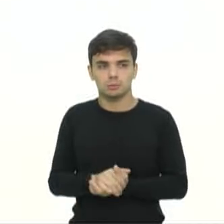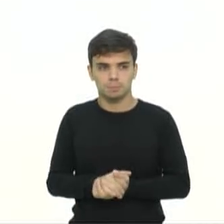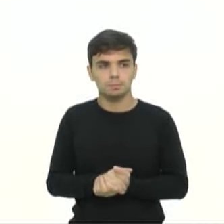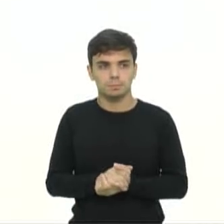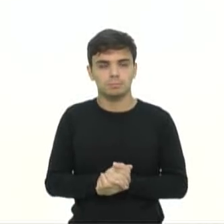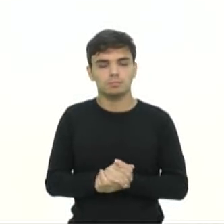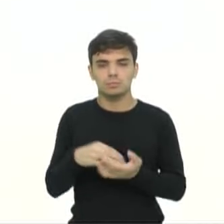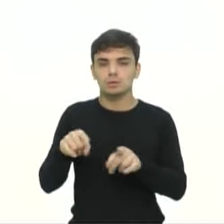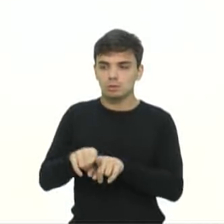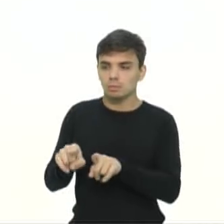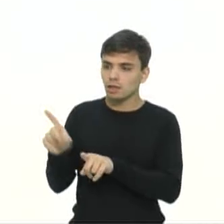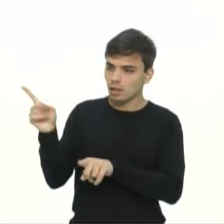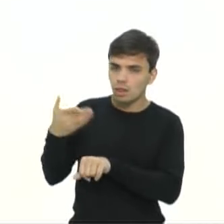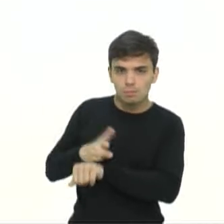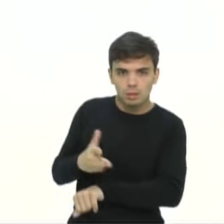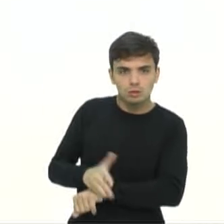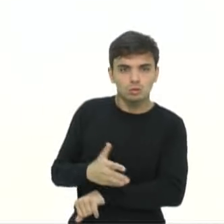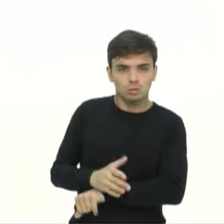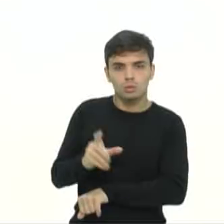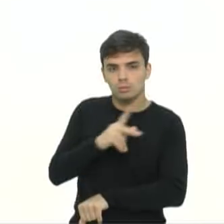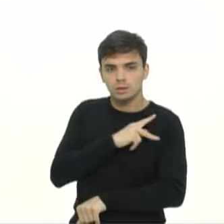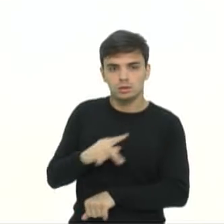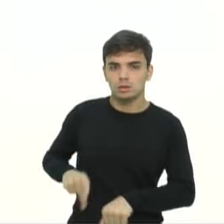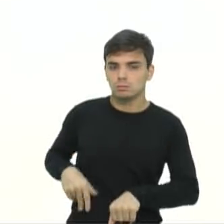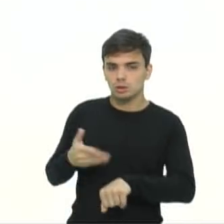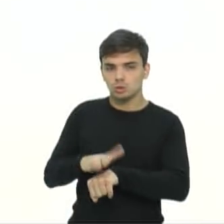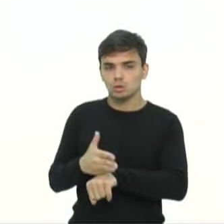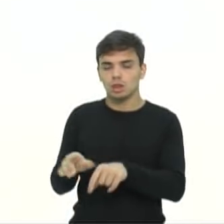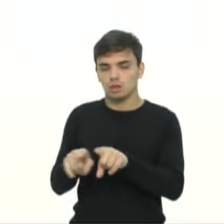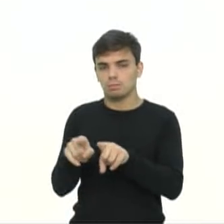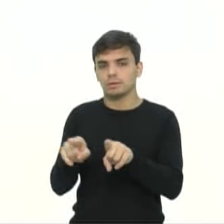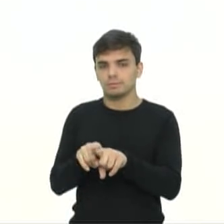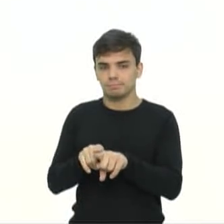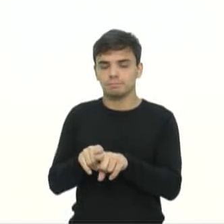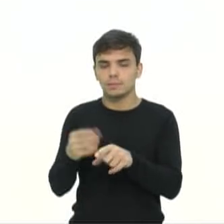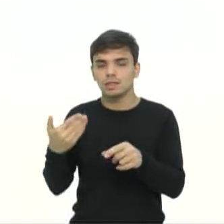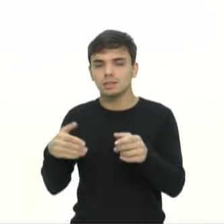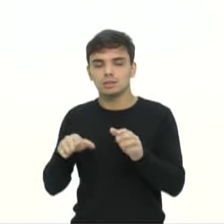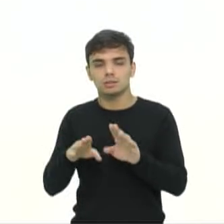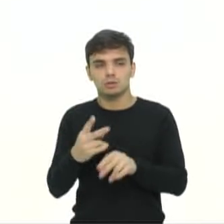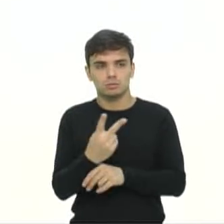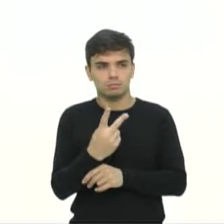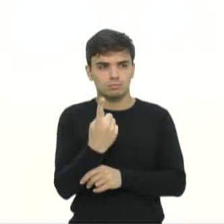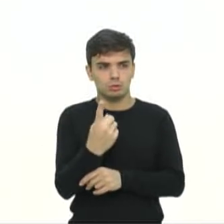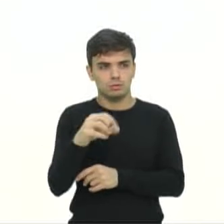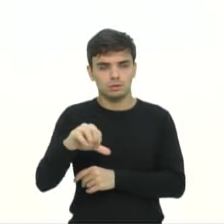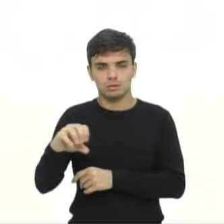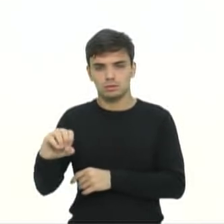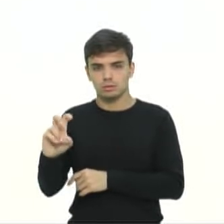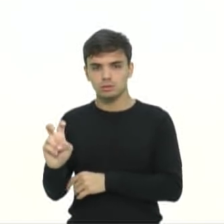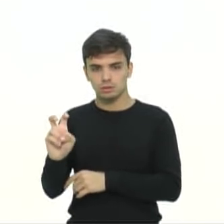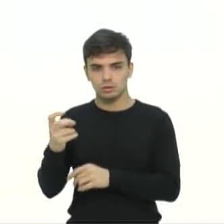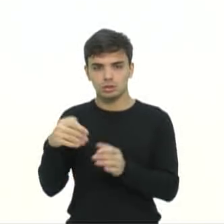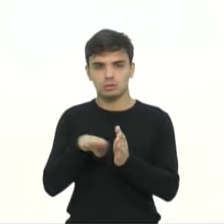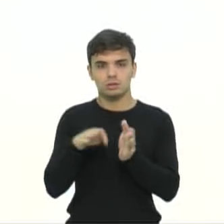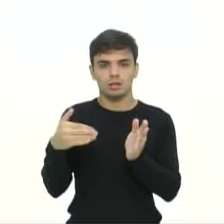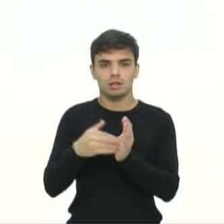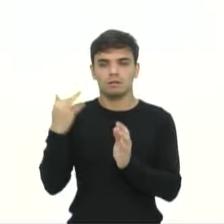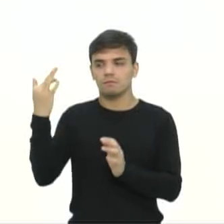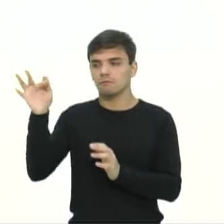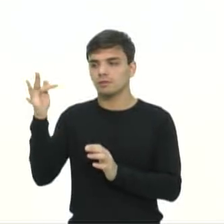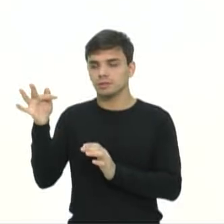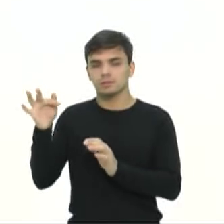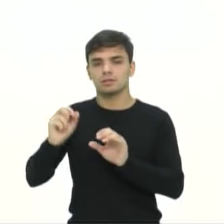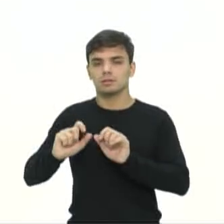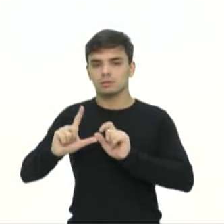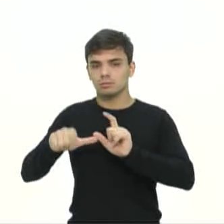chegou também a ser praticante da modalidade. Em 1905, ele chega à França e rapidamente se espalha por toda a Europa.